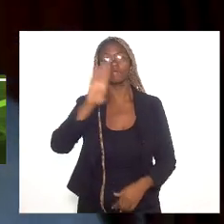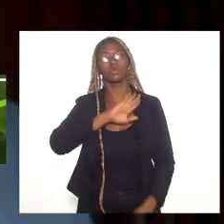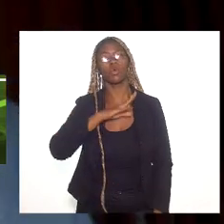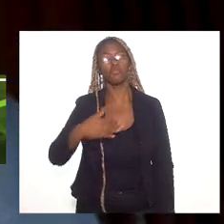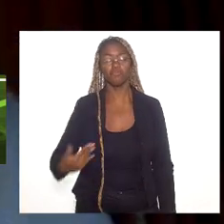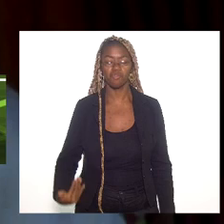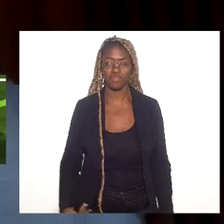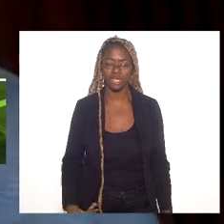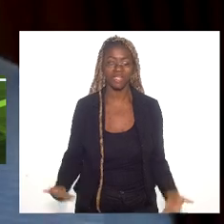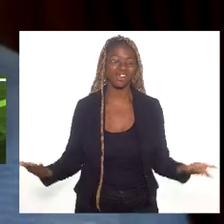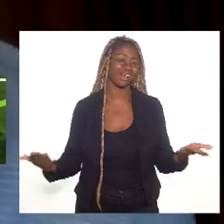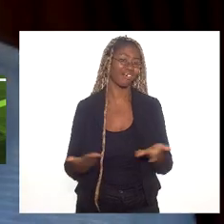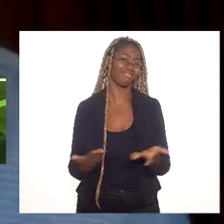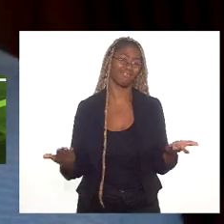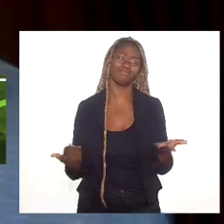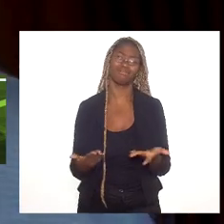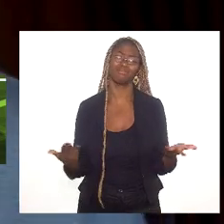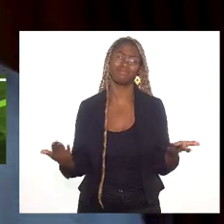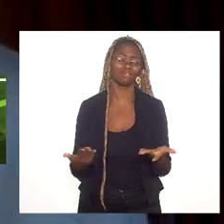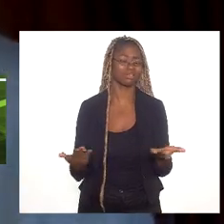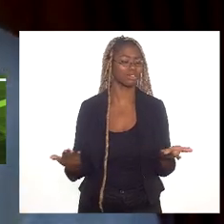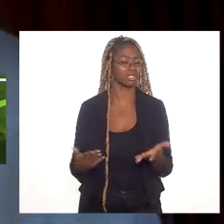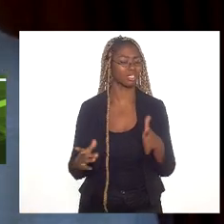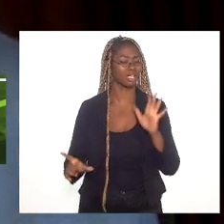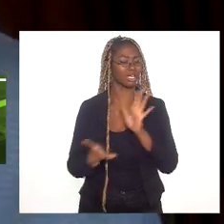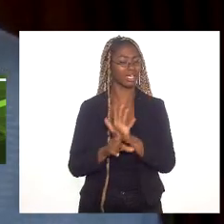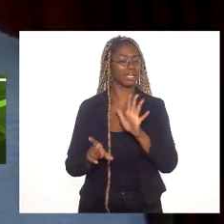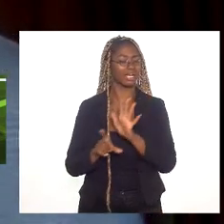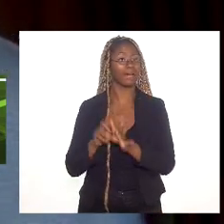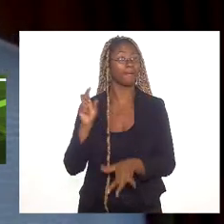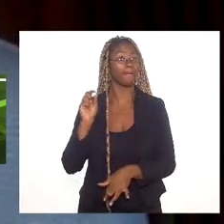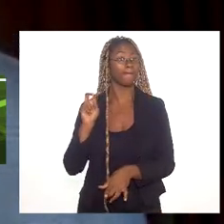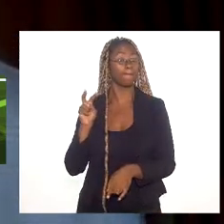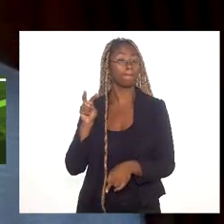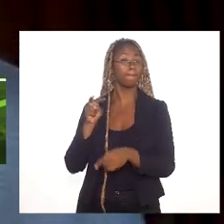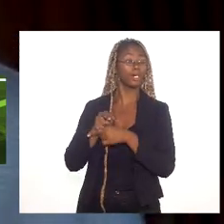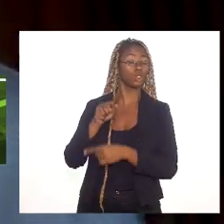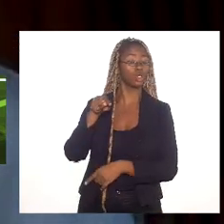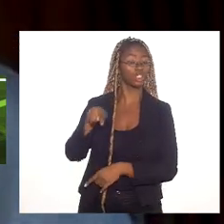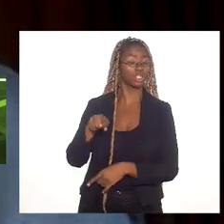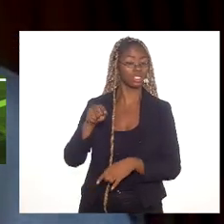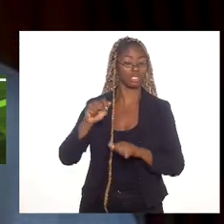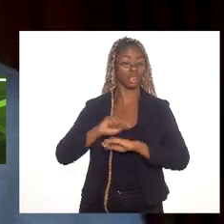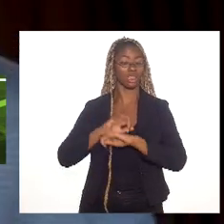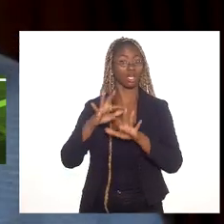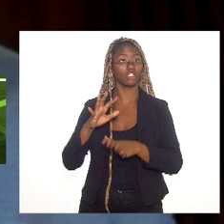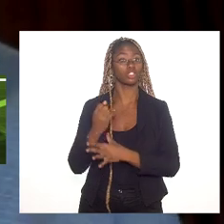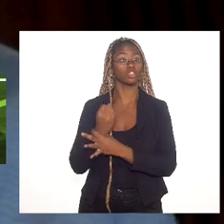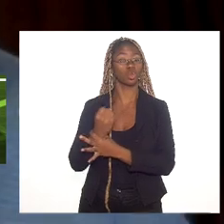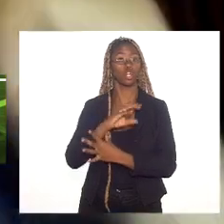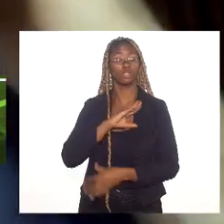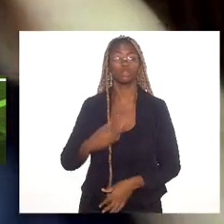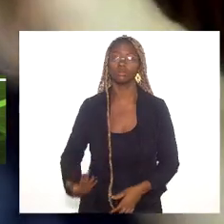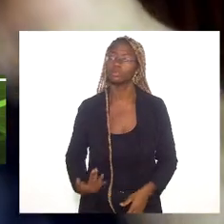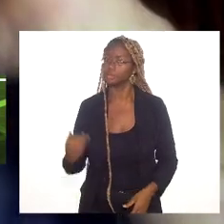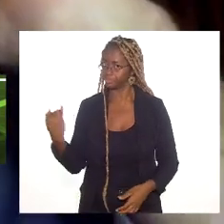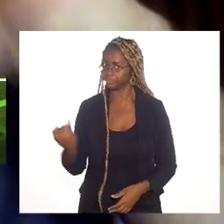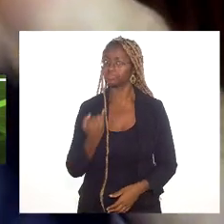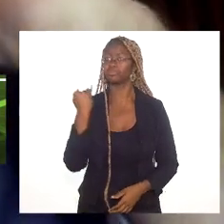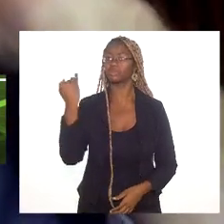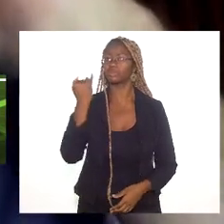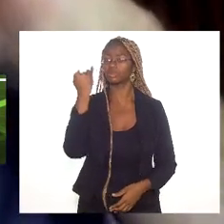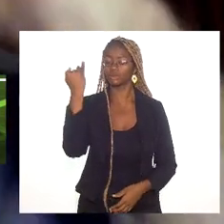Esse momento, mais do que nunca, toda lei que dê proteção e transparência nesse sentido para a segurança pública é fundamental. Então,